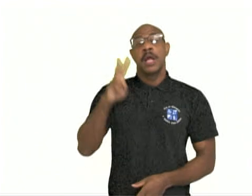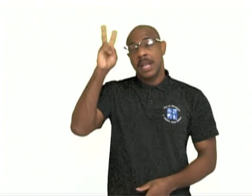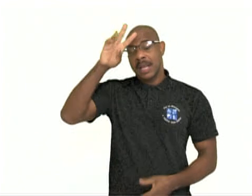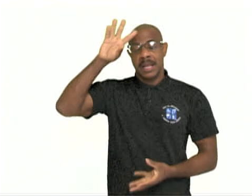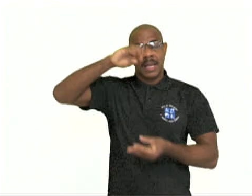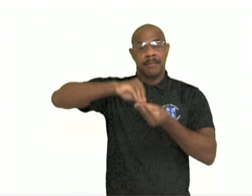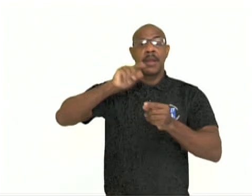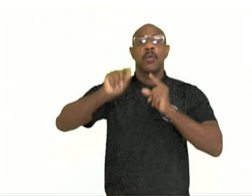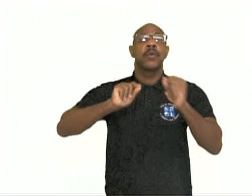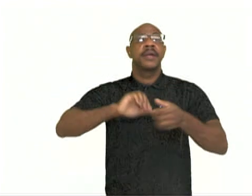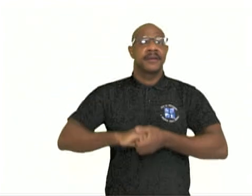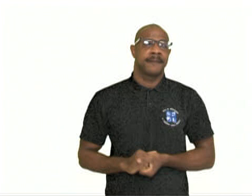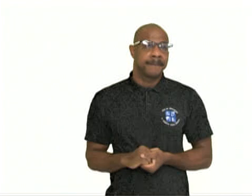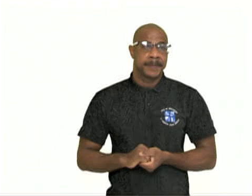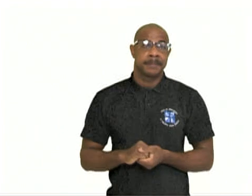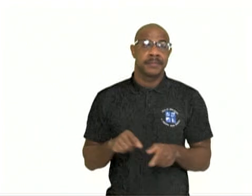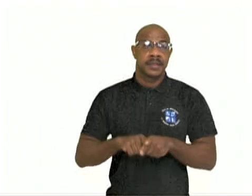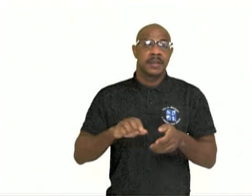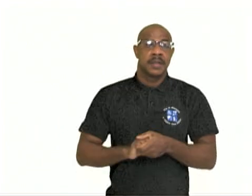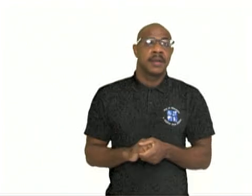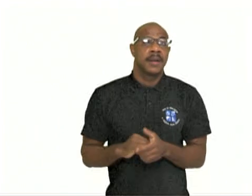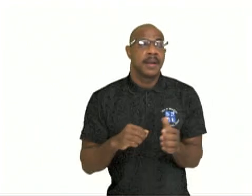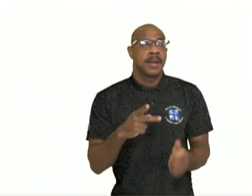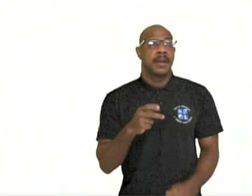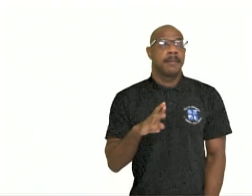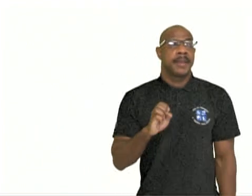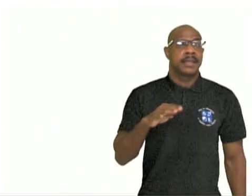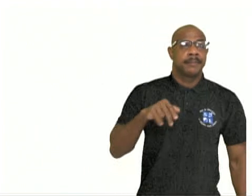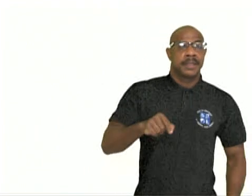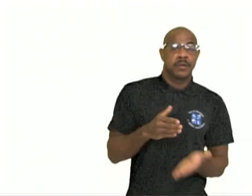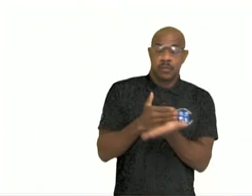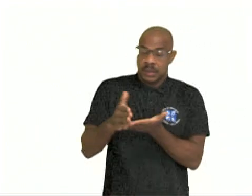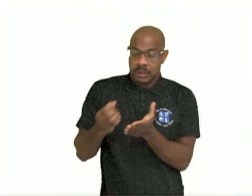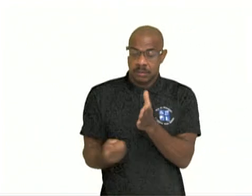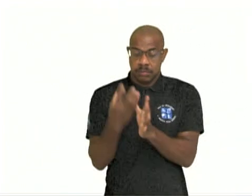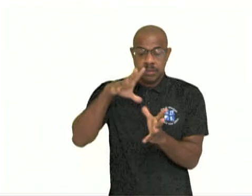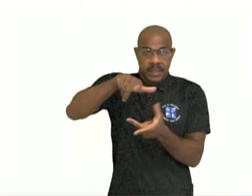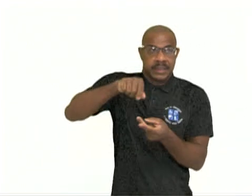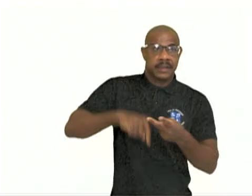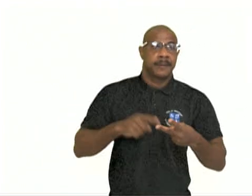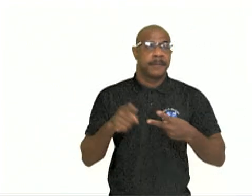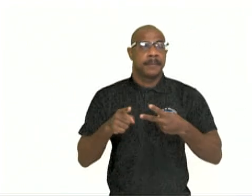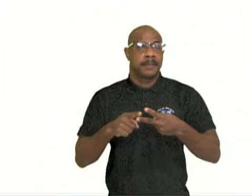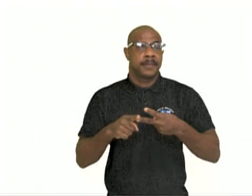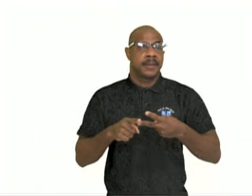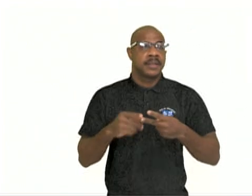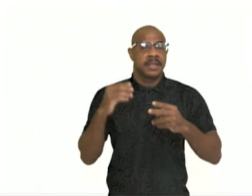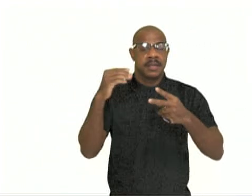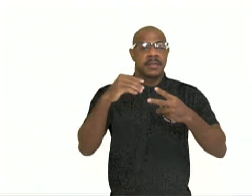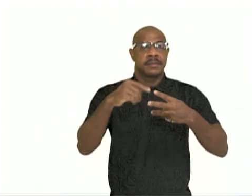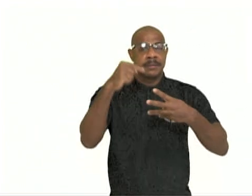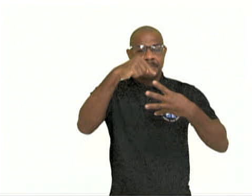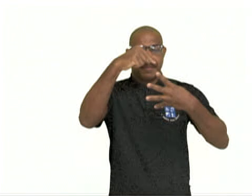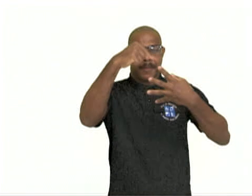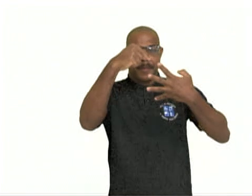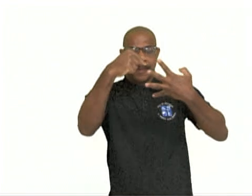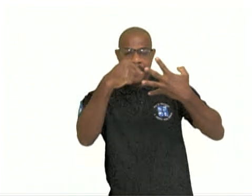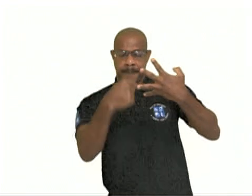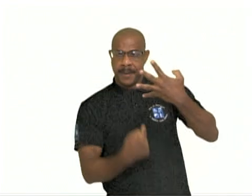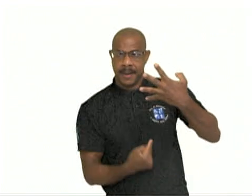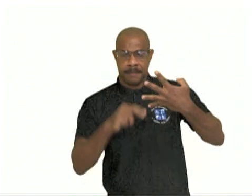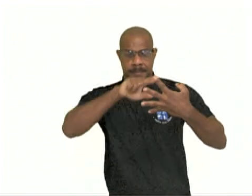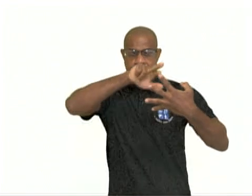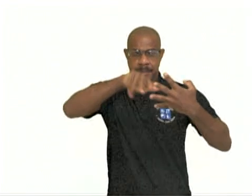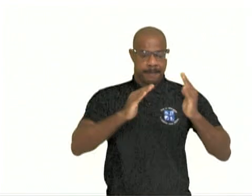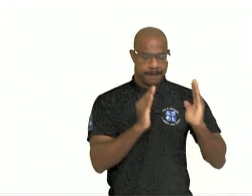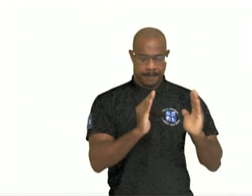relembrando também, período pré-cambriano, início do planeta Terra. Aí nós temos ele dividido em três